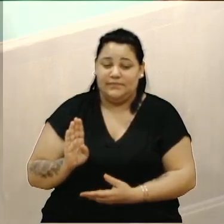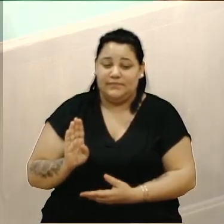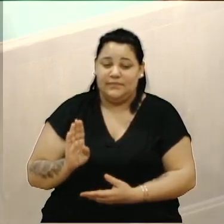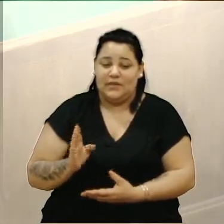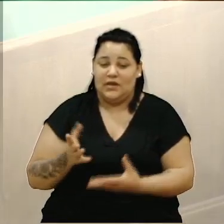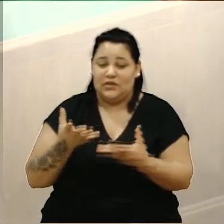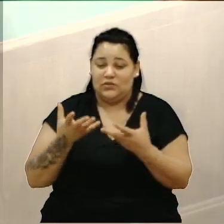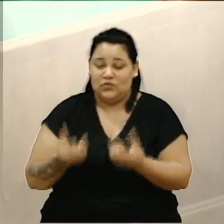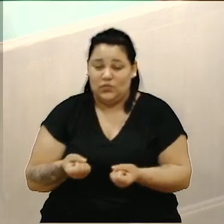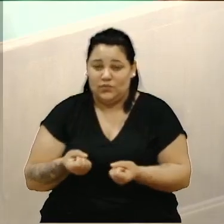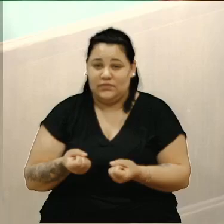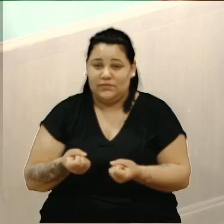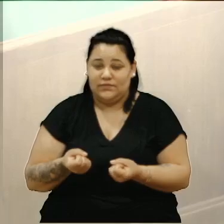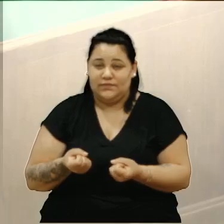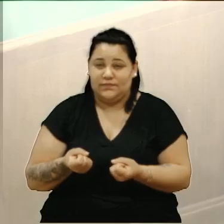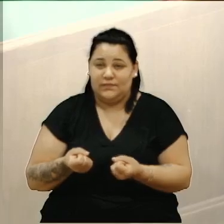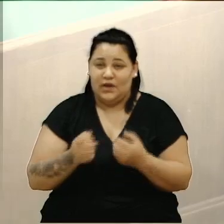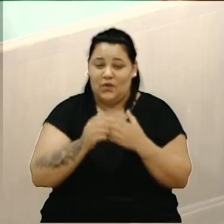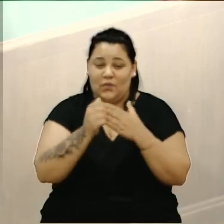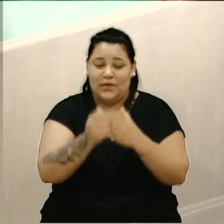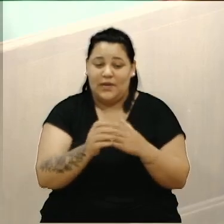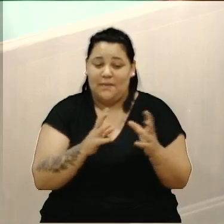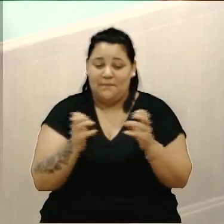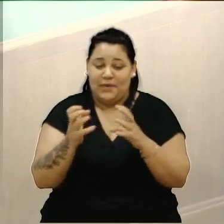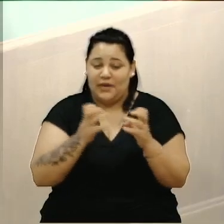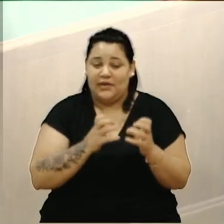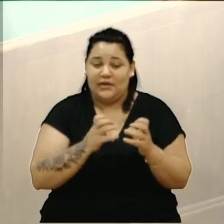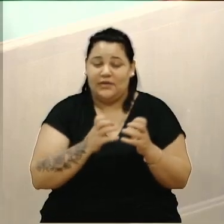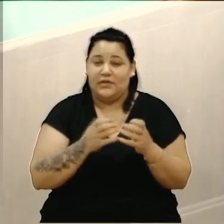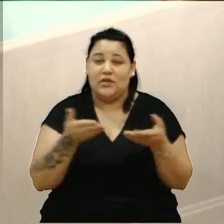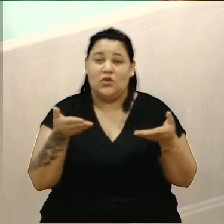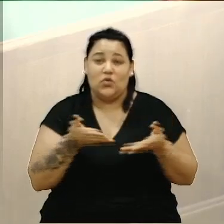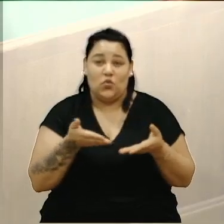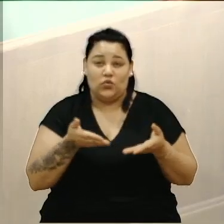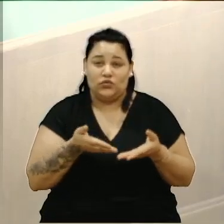assume, conduz, briga, vai atrás, e hoje